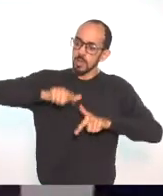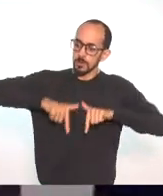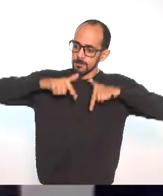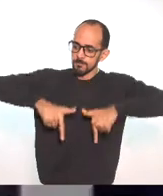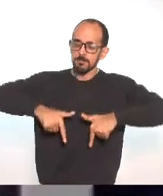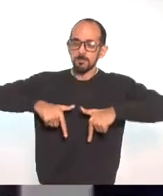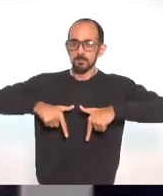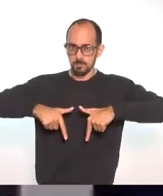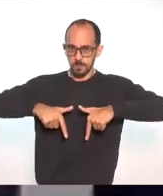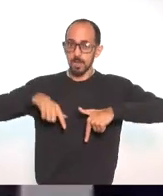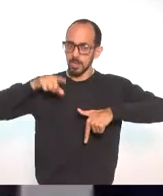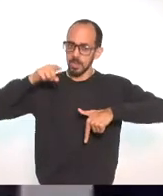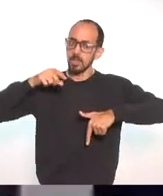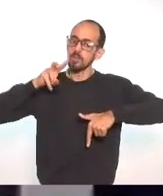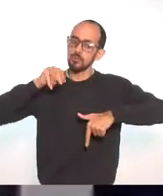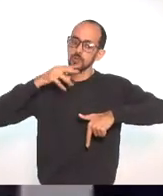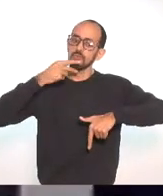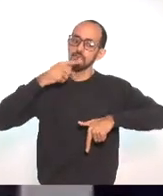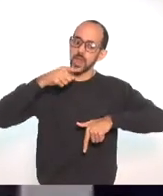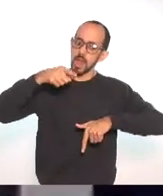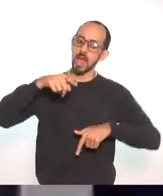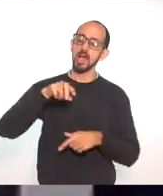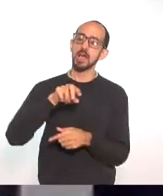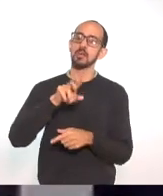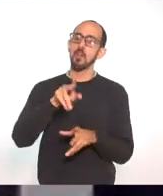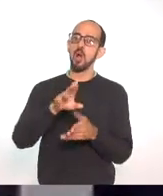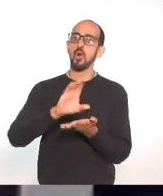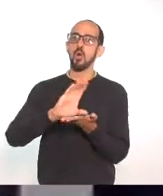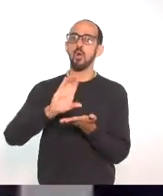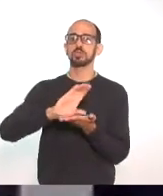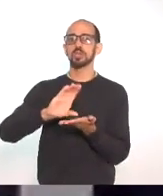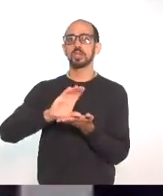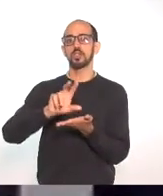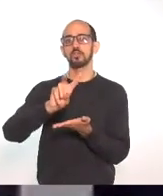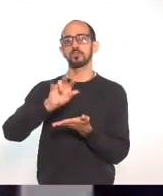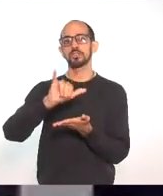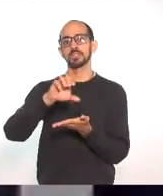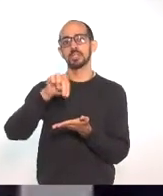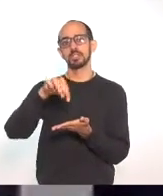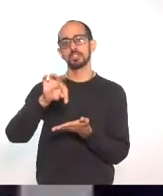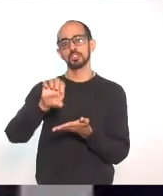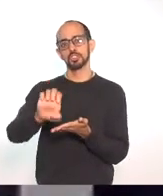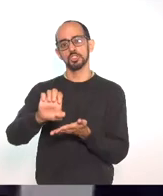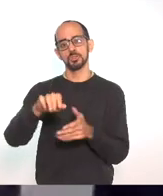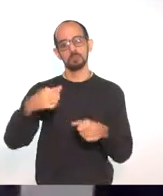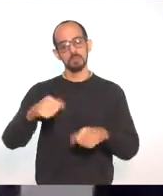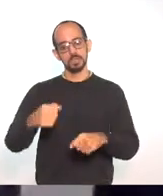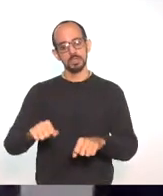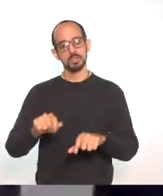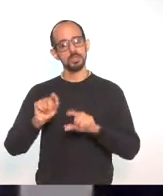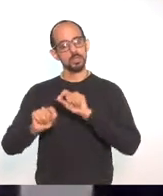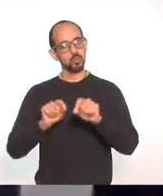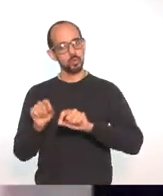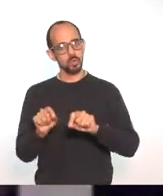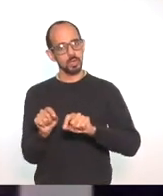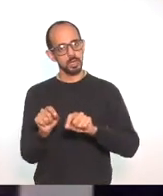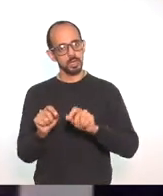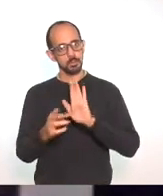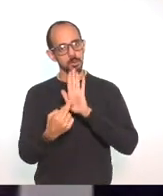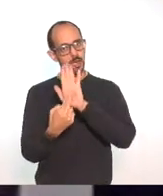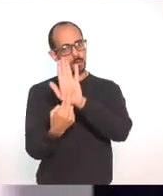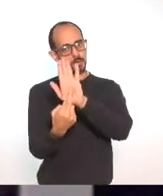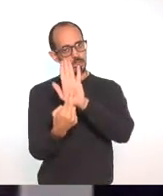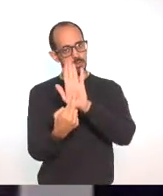na linha do beija-flor e quer dizer tem que abrir uma concertação entre as